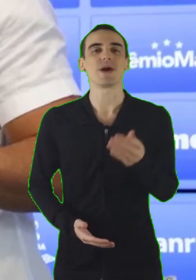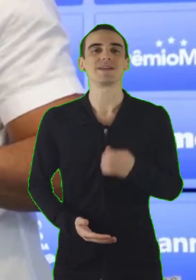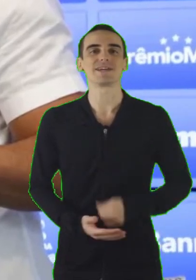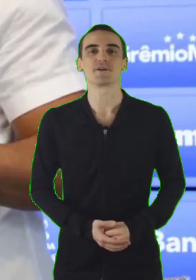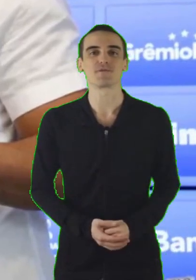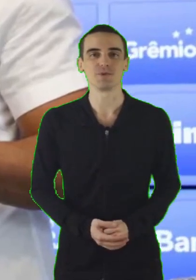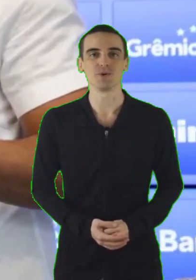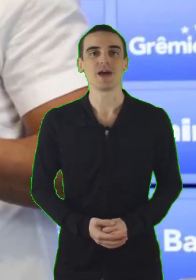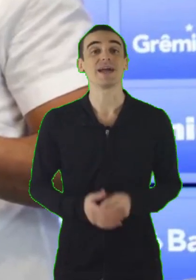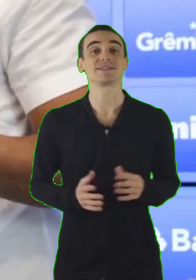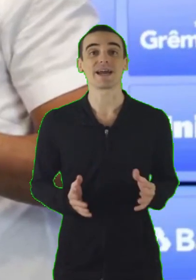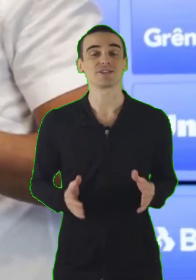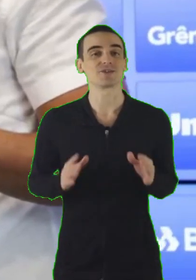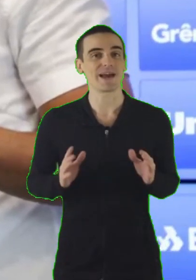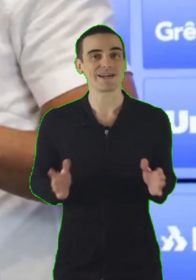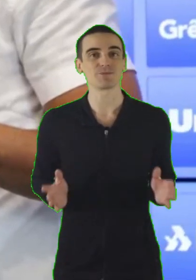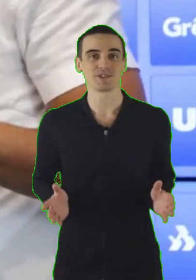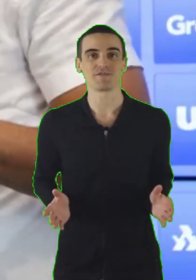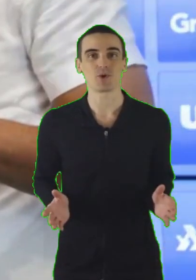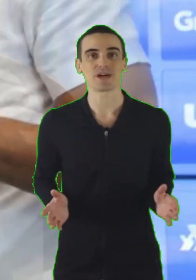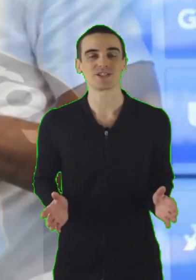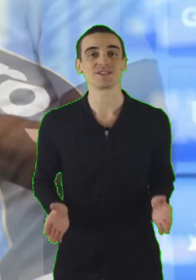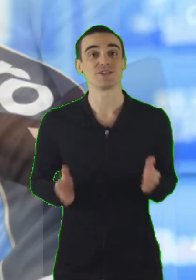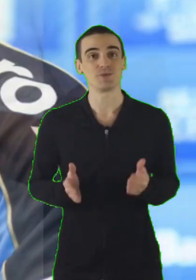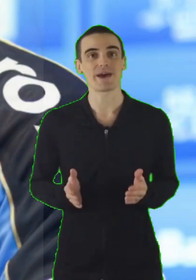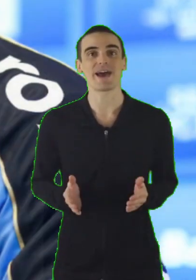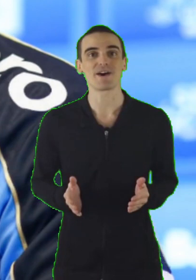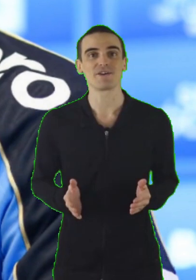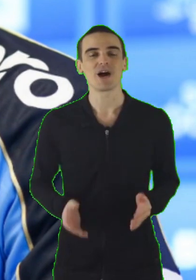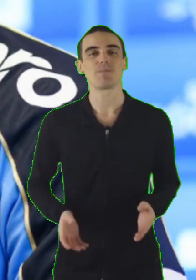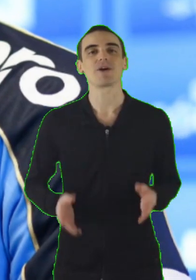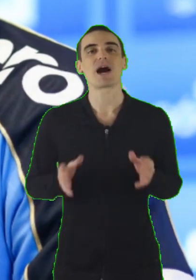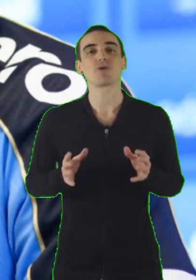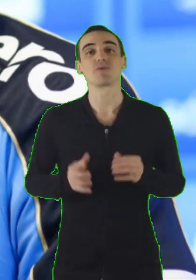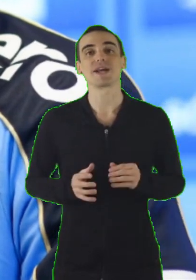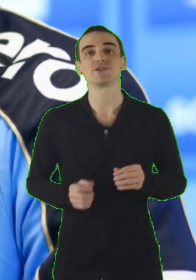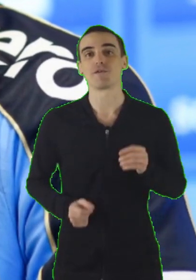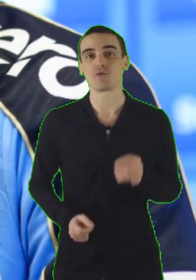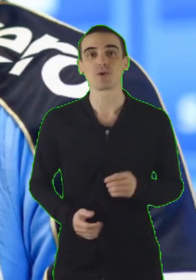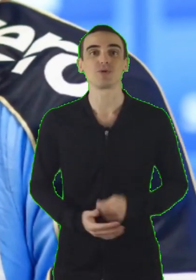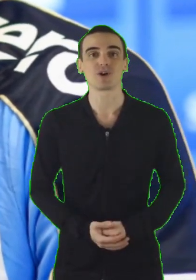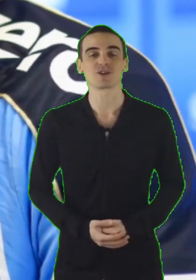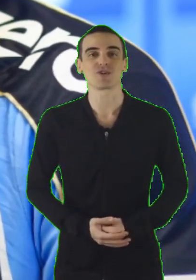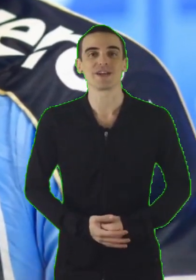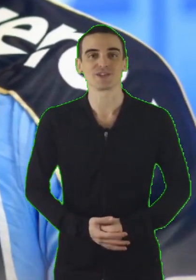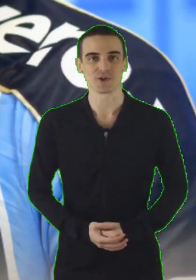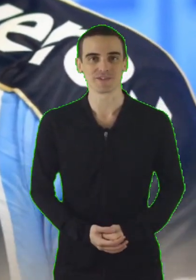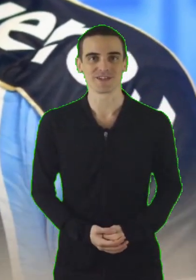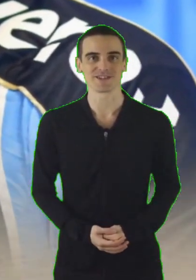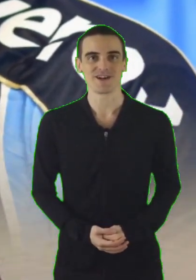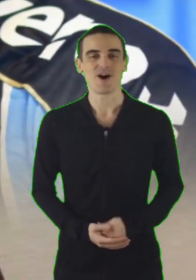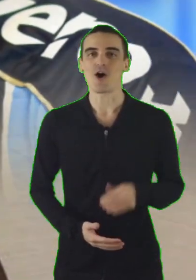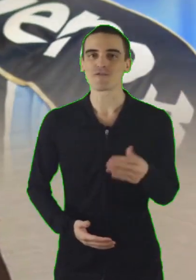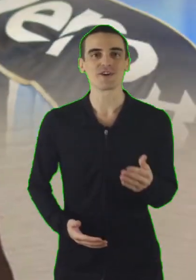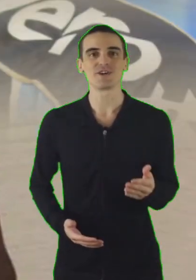Silva teria recebido uma proposta para retornar ao Cruzeiro o jogador no entanto recusou a oferta após ser convencido por Renato portalupp técnico do